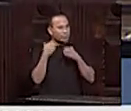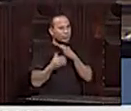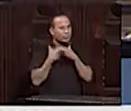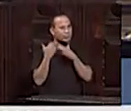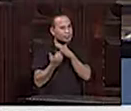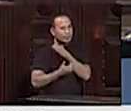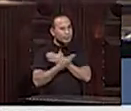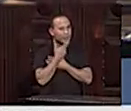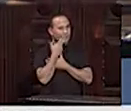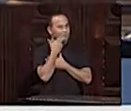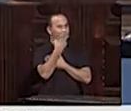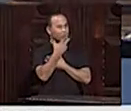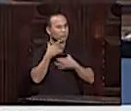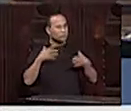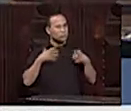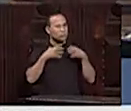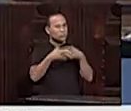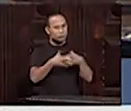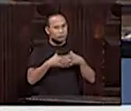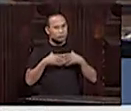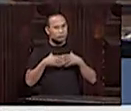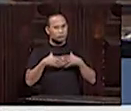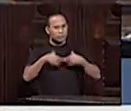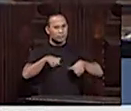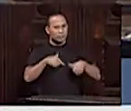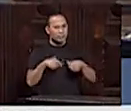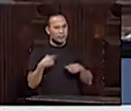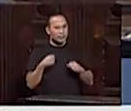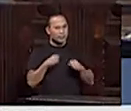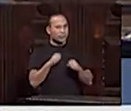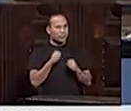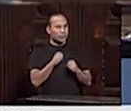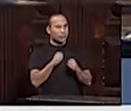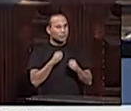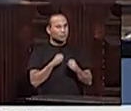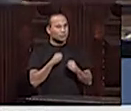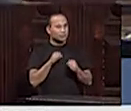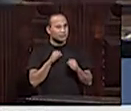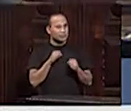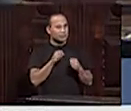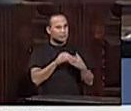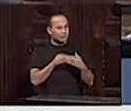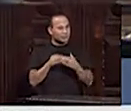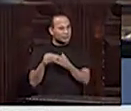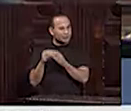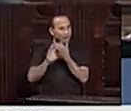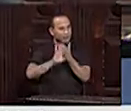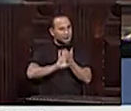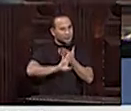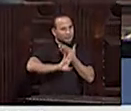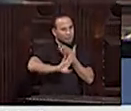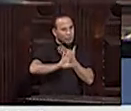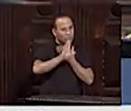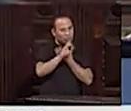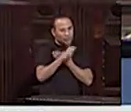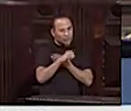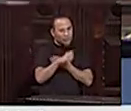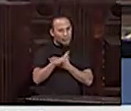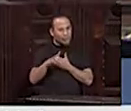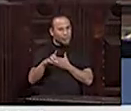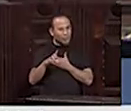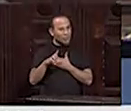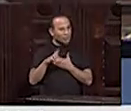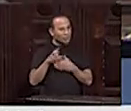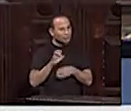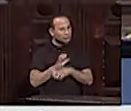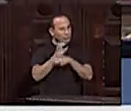relacionar, de fato, o conjunto de questões que pode levar o afastamento da L'Oréal do Rio de Janeiro e ver